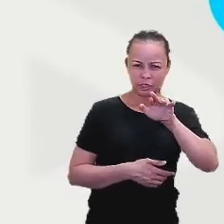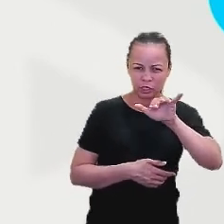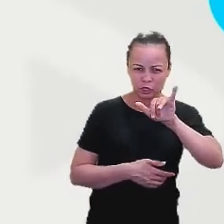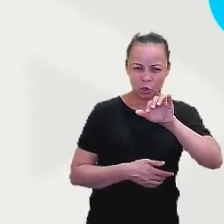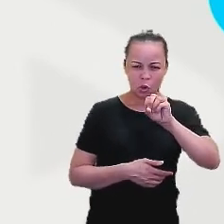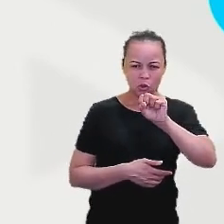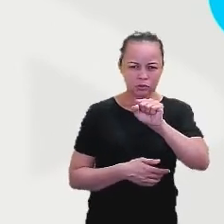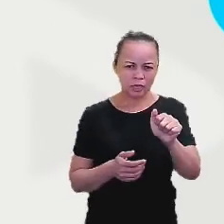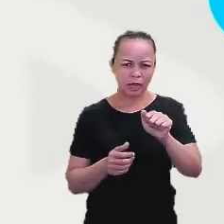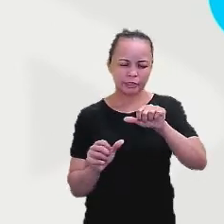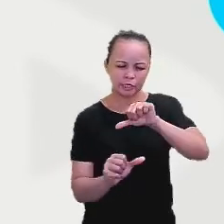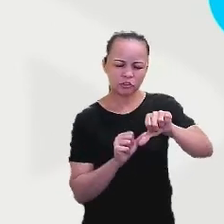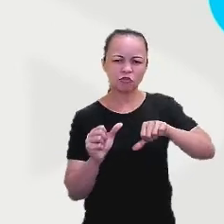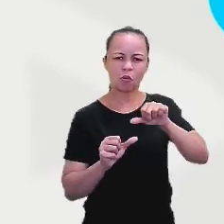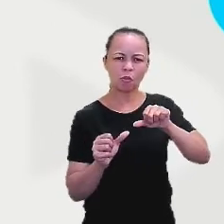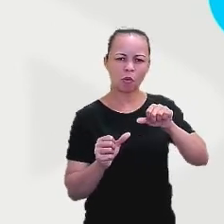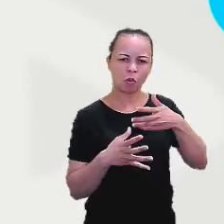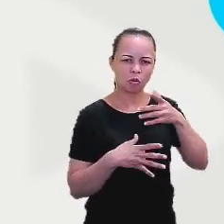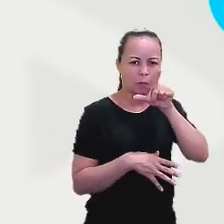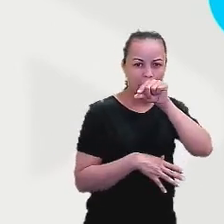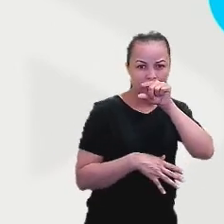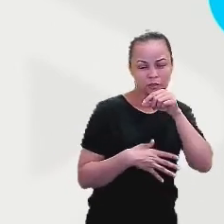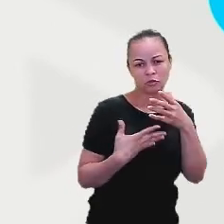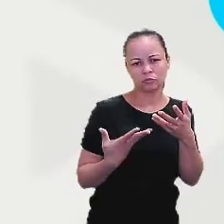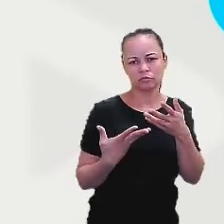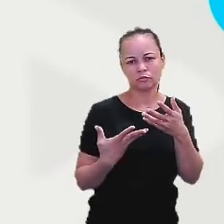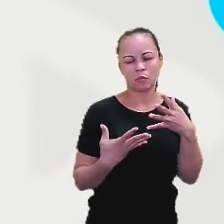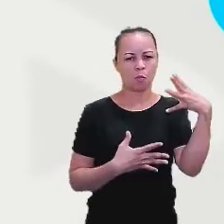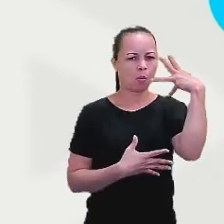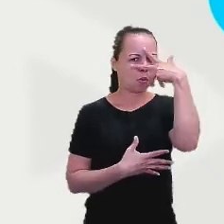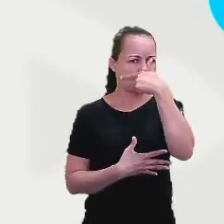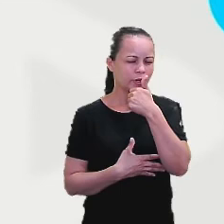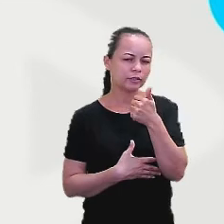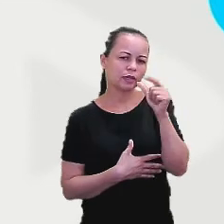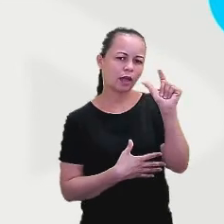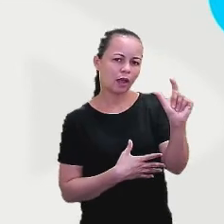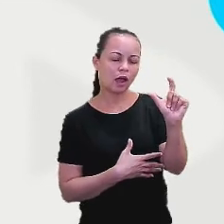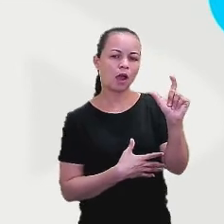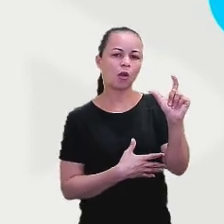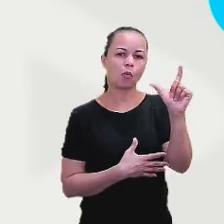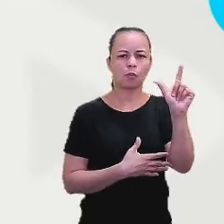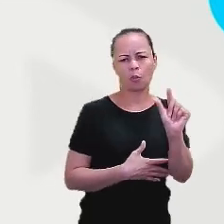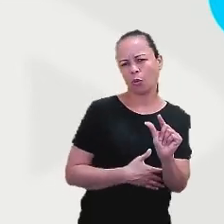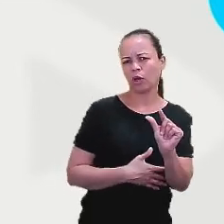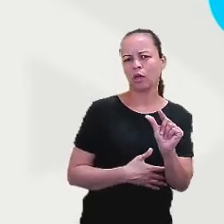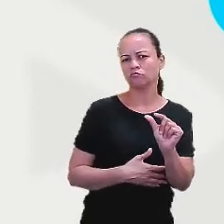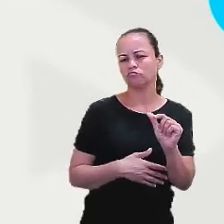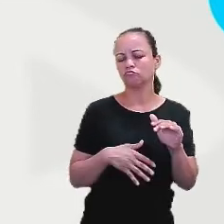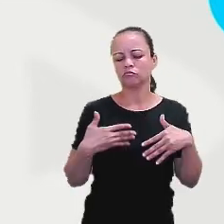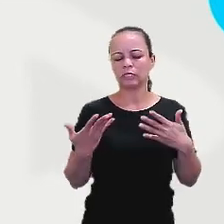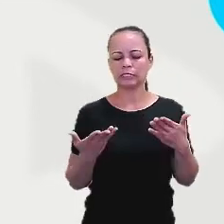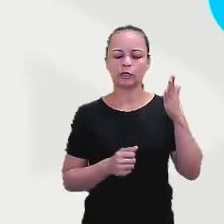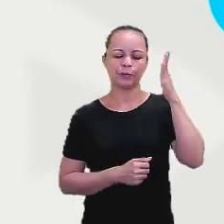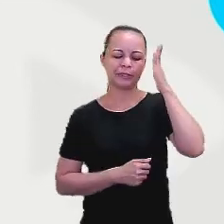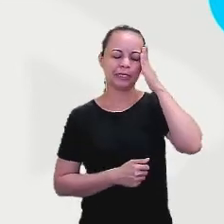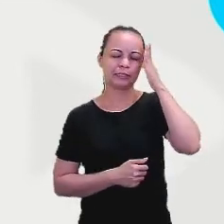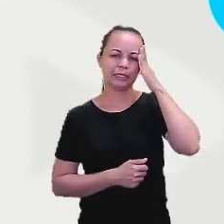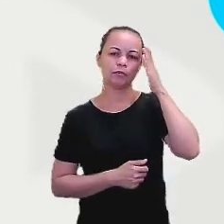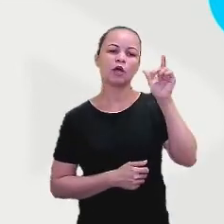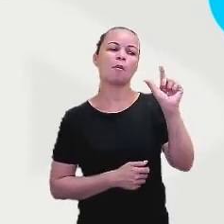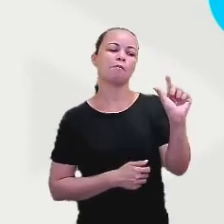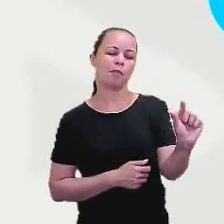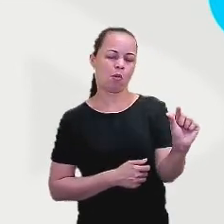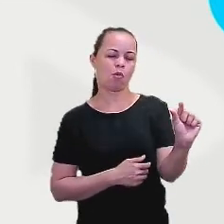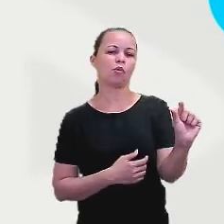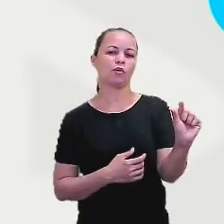pássaro? Muita beleza ou pouca beleza? Então, a gente entende que é